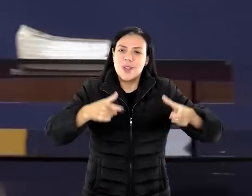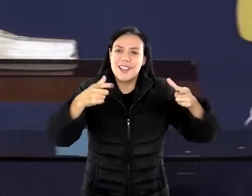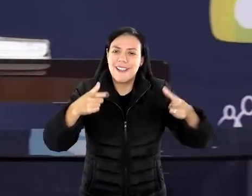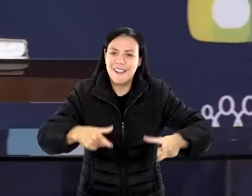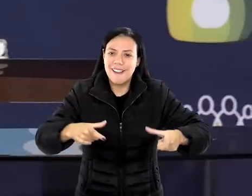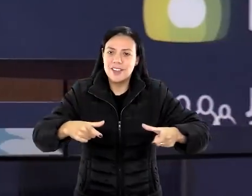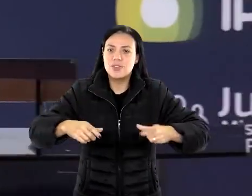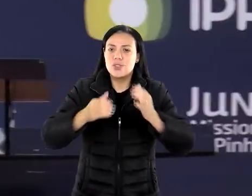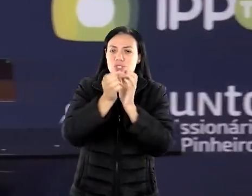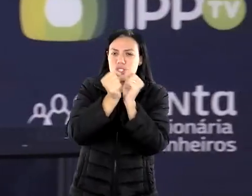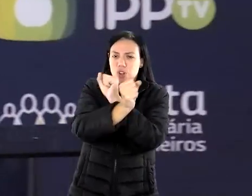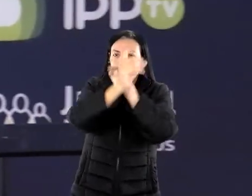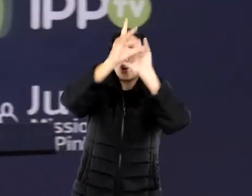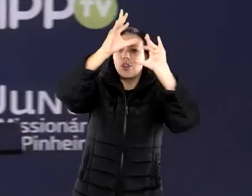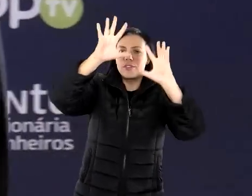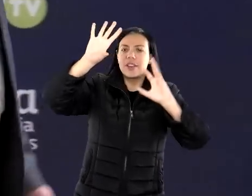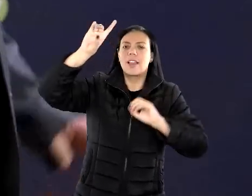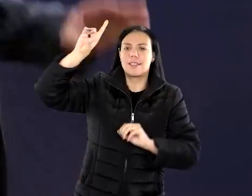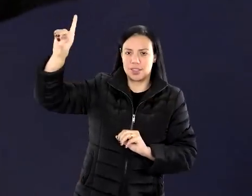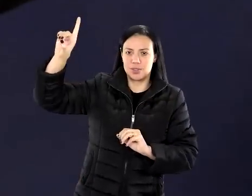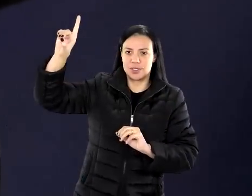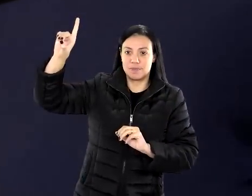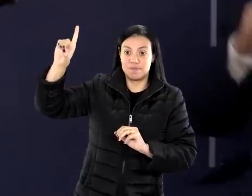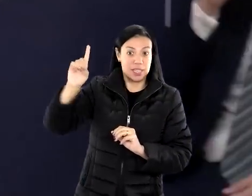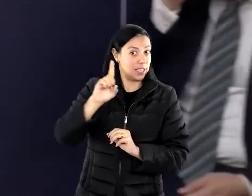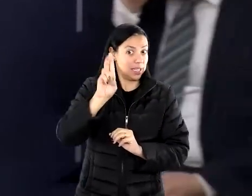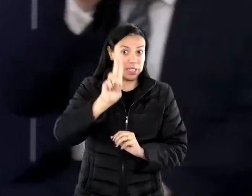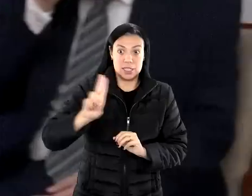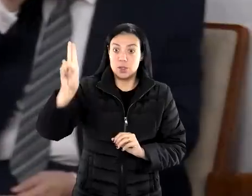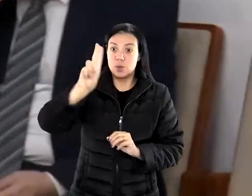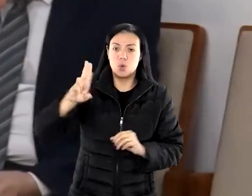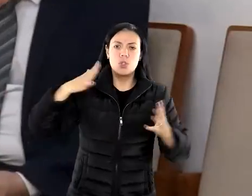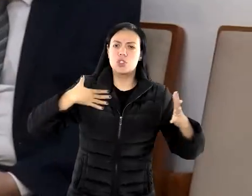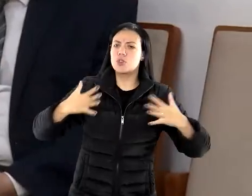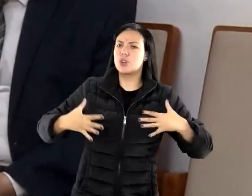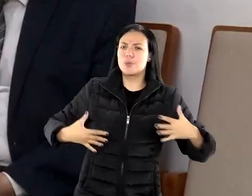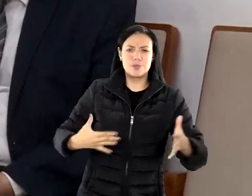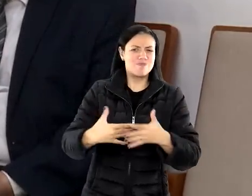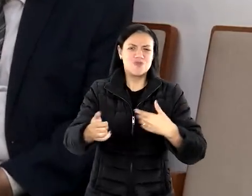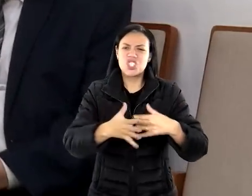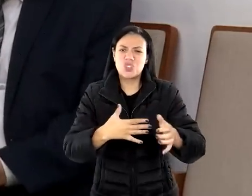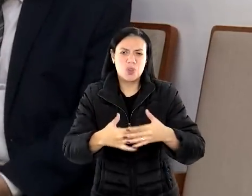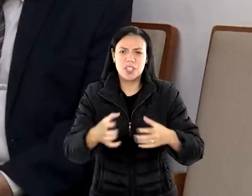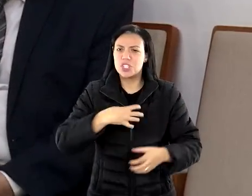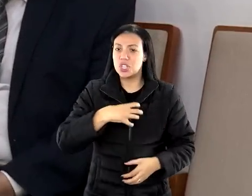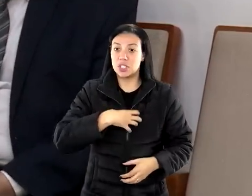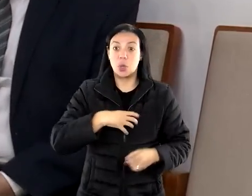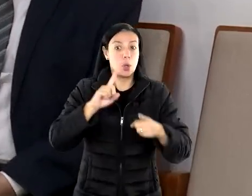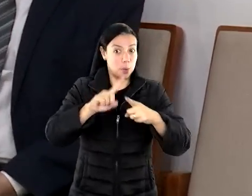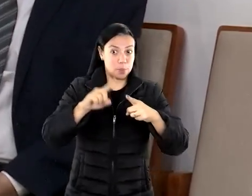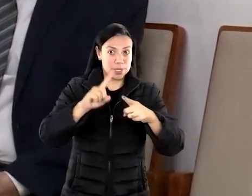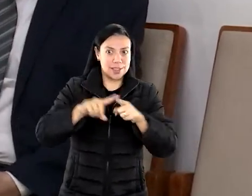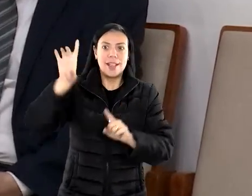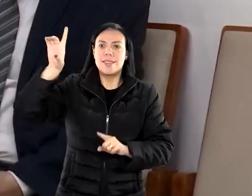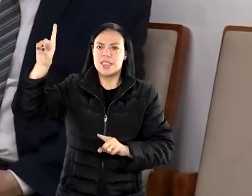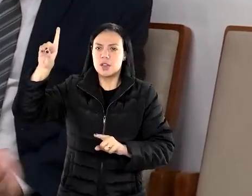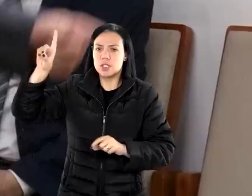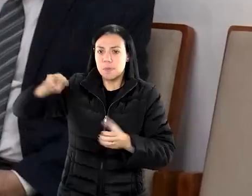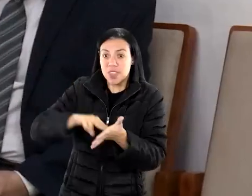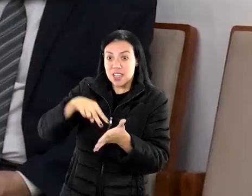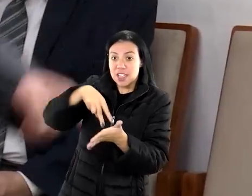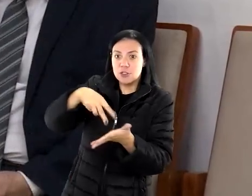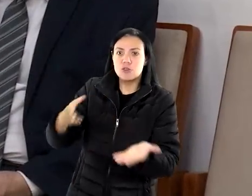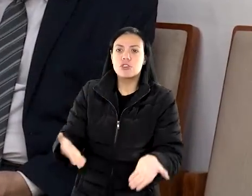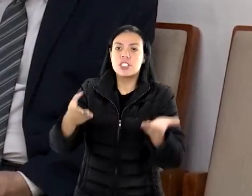do Espírito Santo. Então, não use seu corpo para qualquer coisa. Porque um dia Deus vai ressuscitá-lo. E você